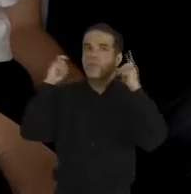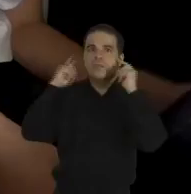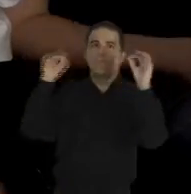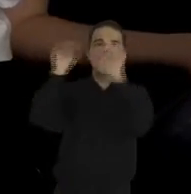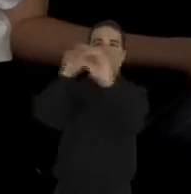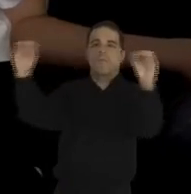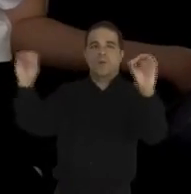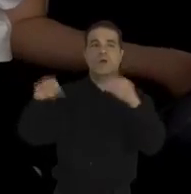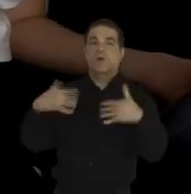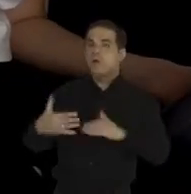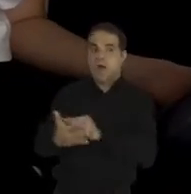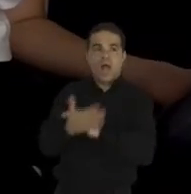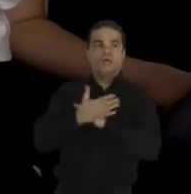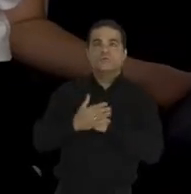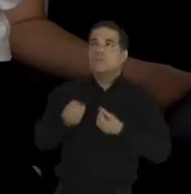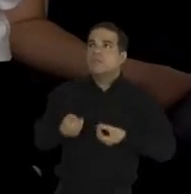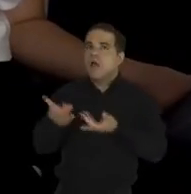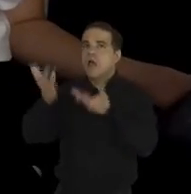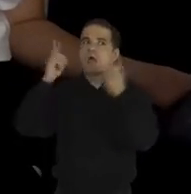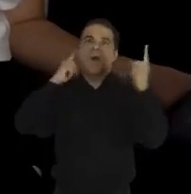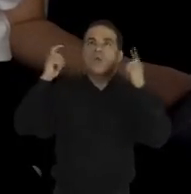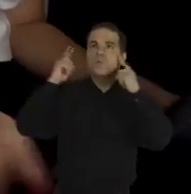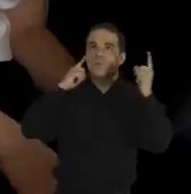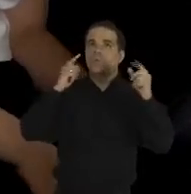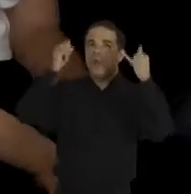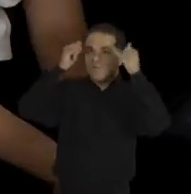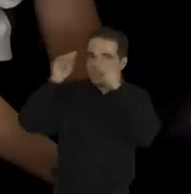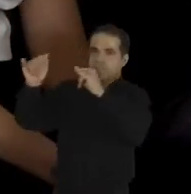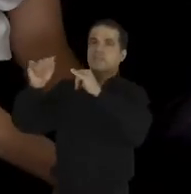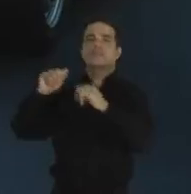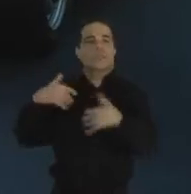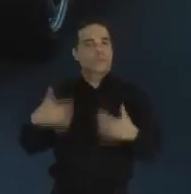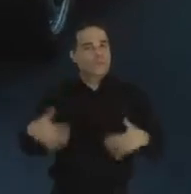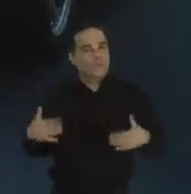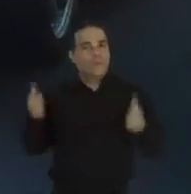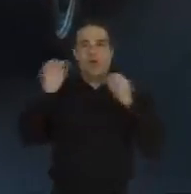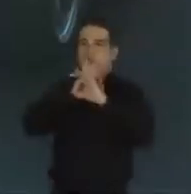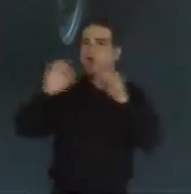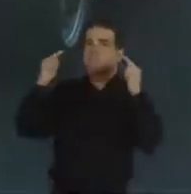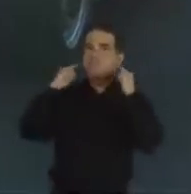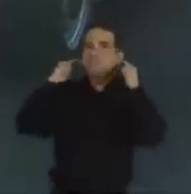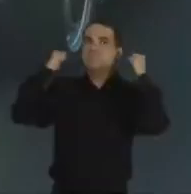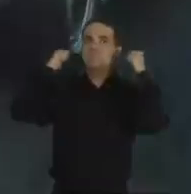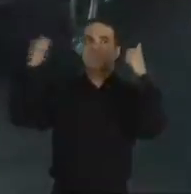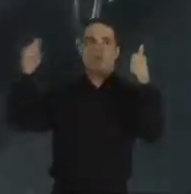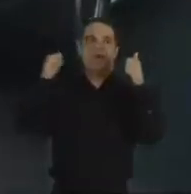nesse veículo ajuda até na poluição sonora por exemplo né também né